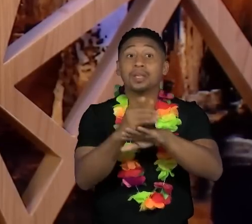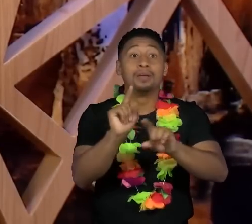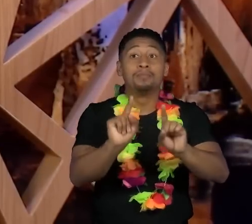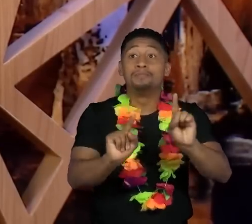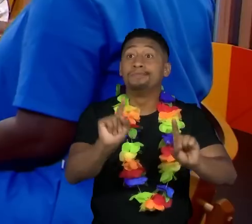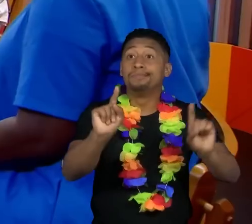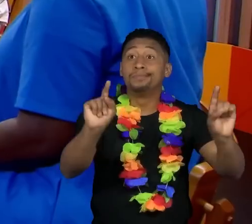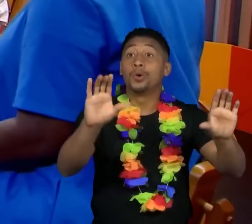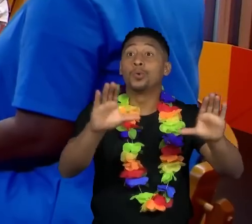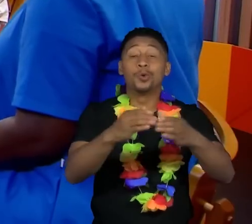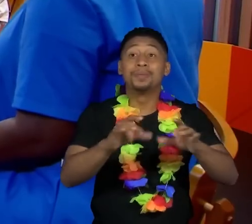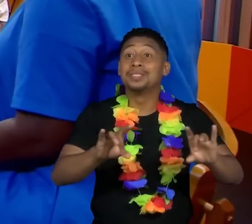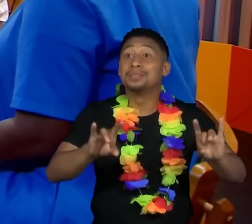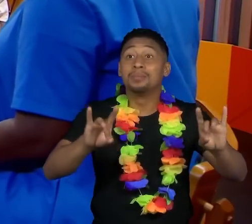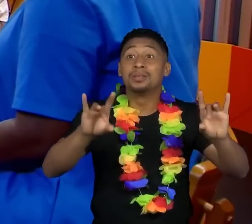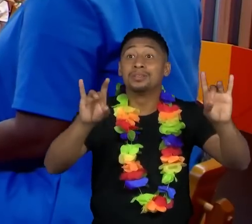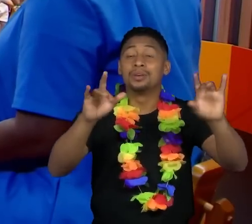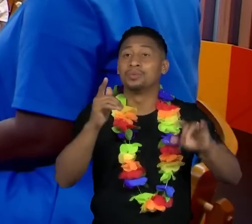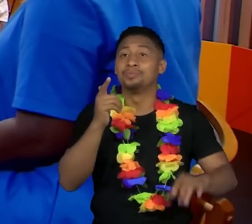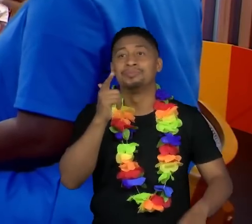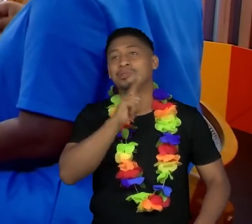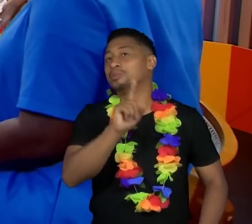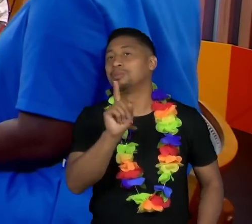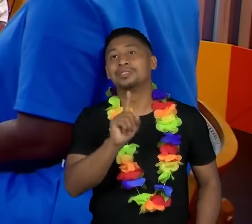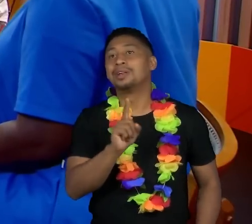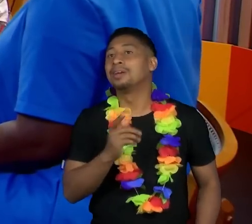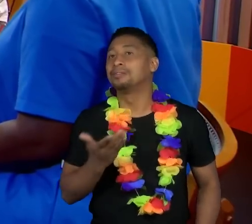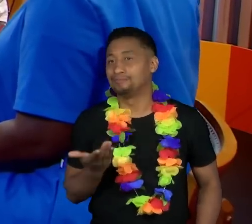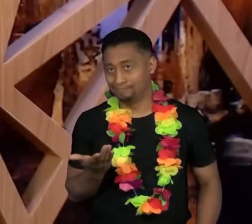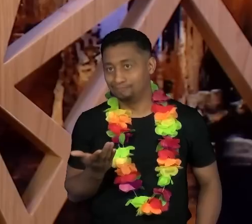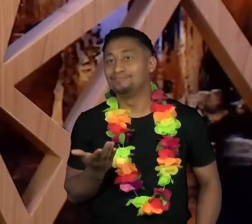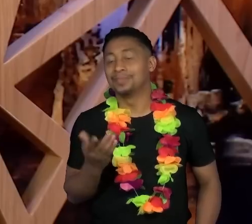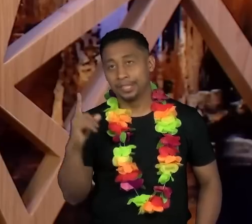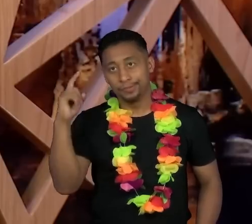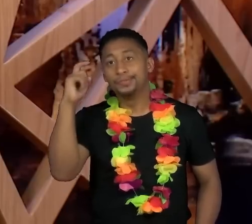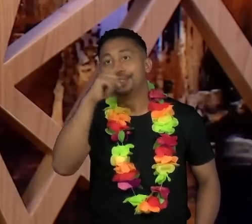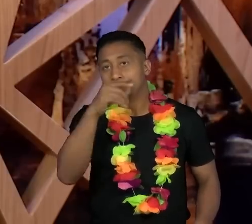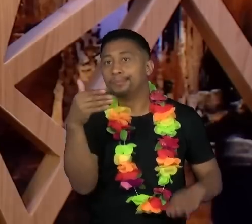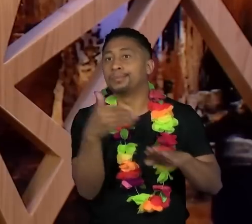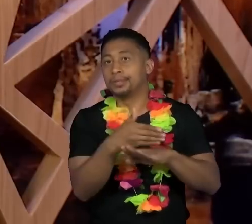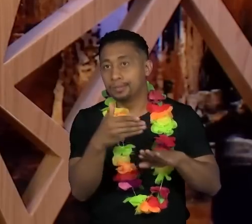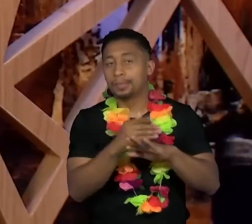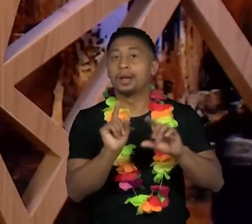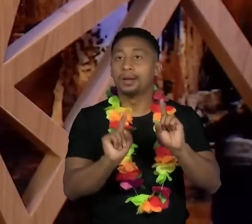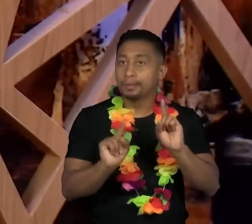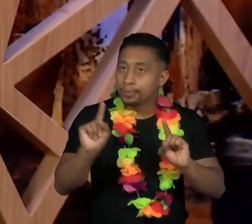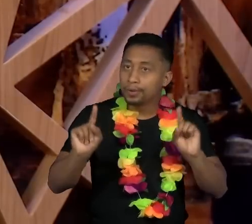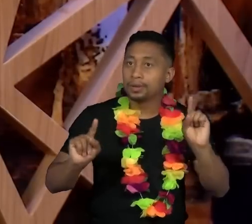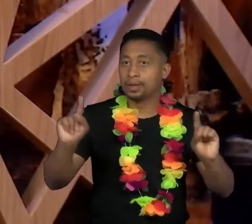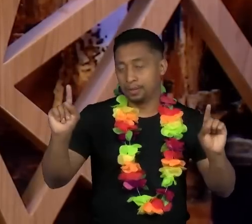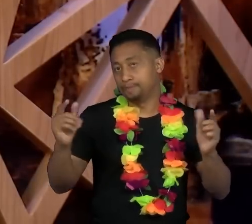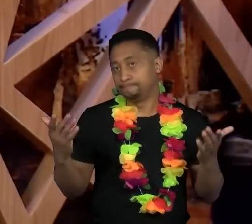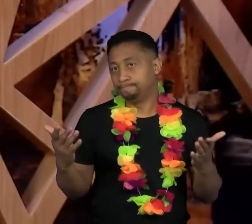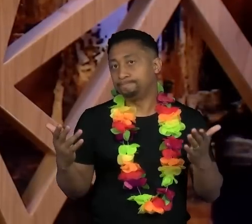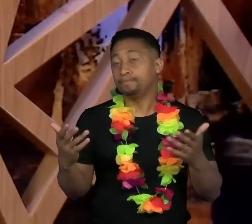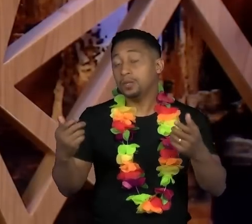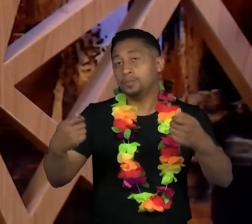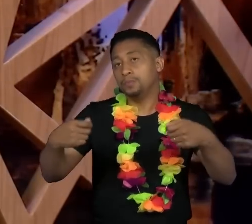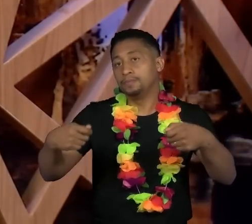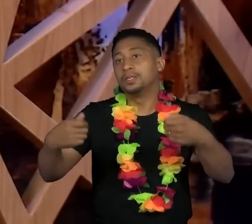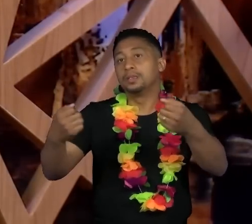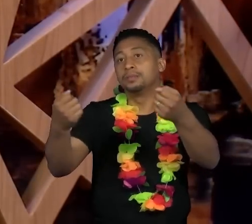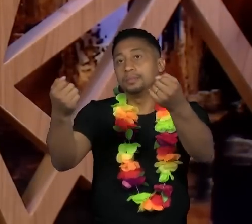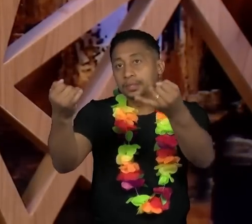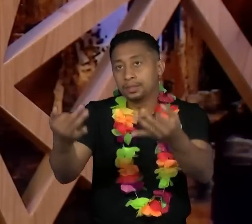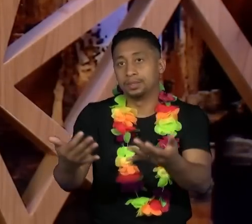já tiveram, não estão brilhando como já tiveram, não estão conseguindo campeonatos. Daí a gente vai falar do que eu estava falando agora há pouco